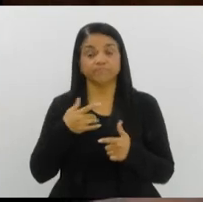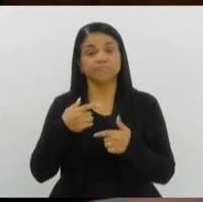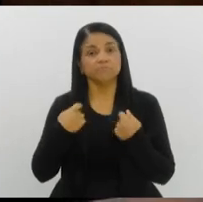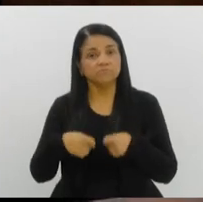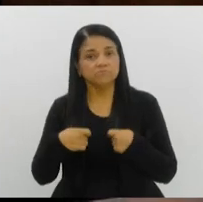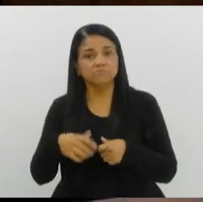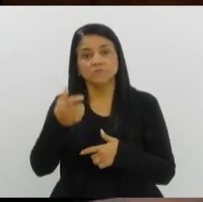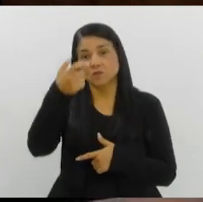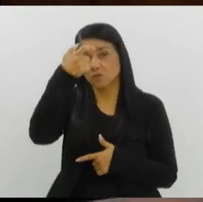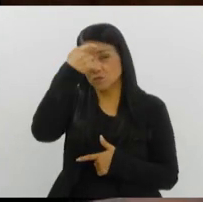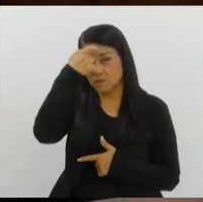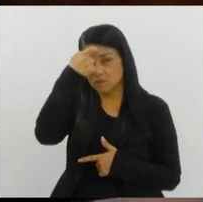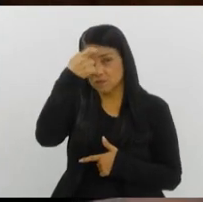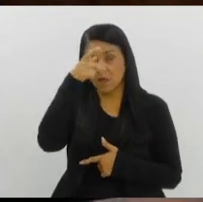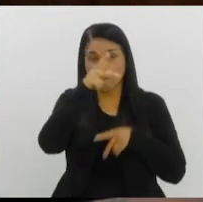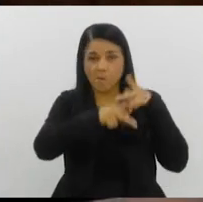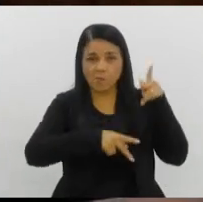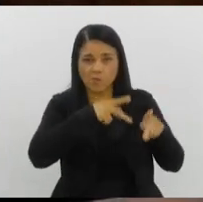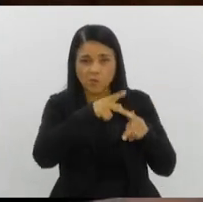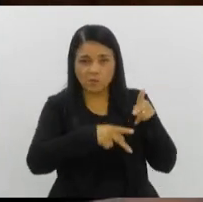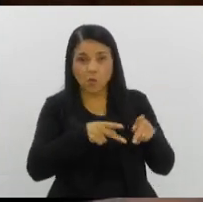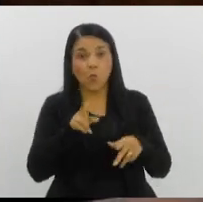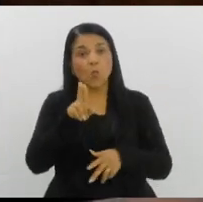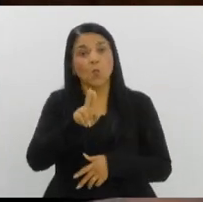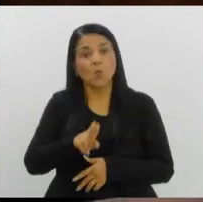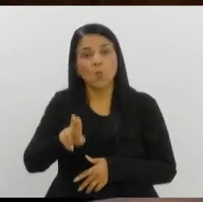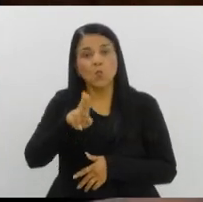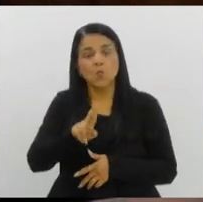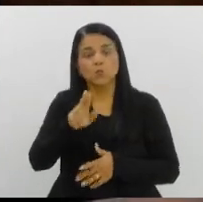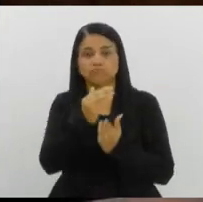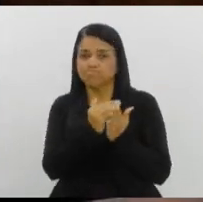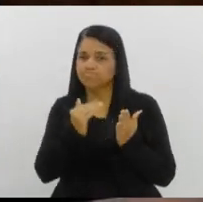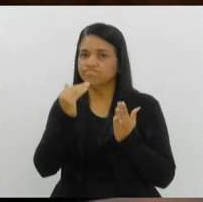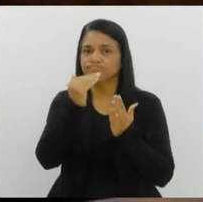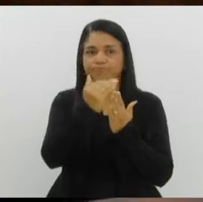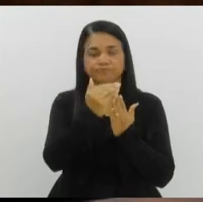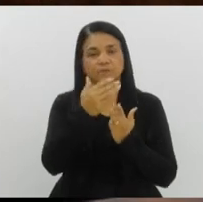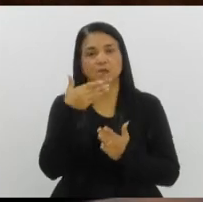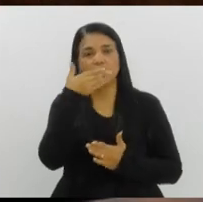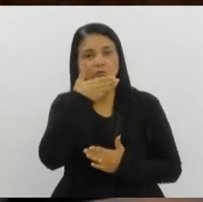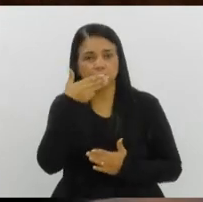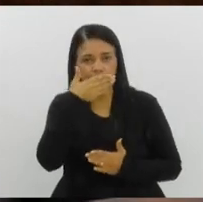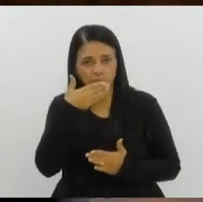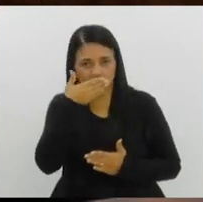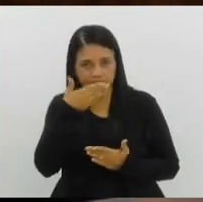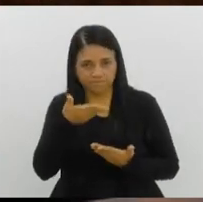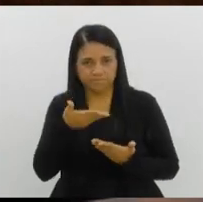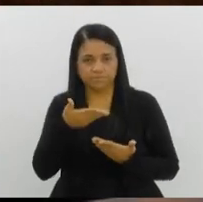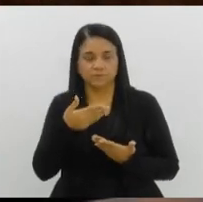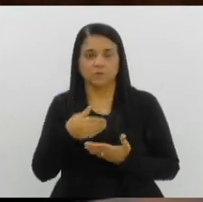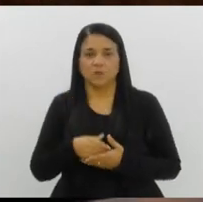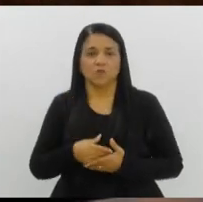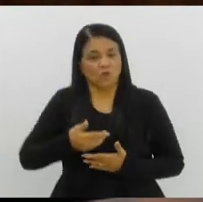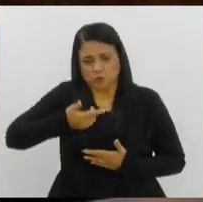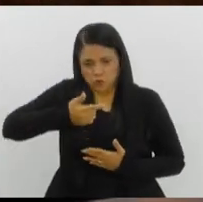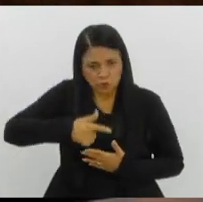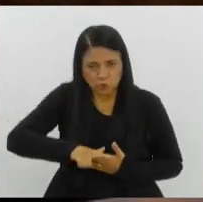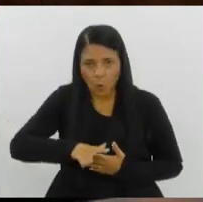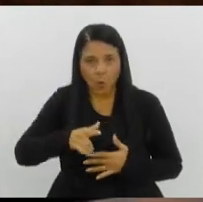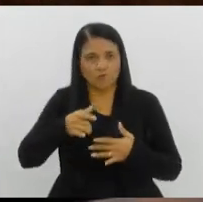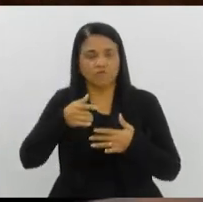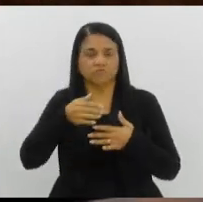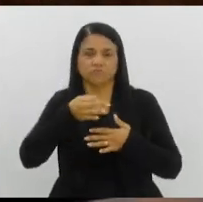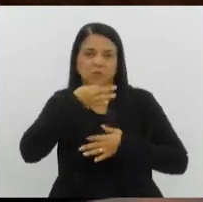a população acerca do consumo excessivo do açúcar. Eu não vou repetir os argumentos